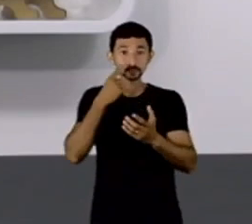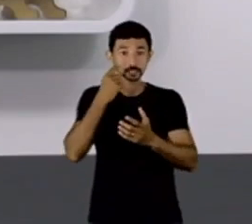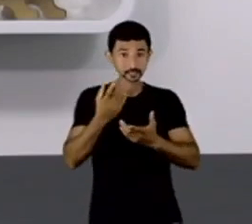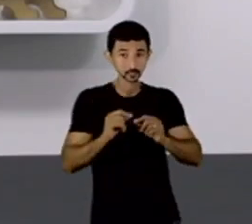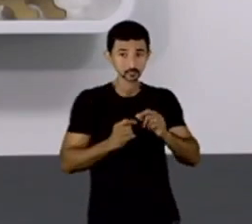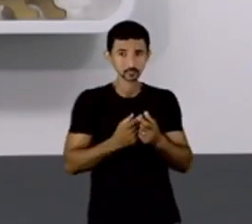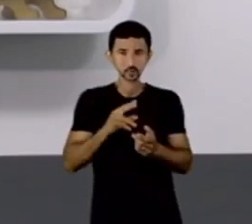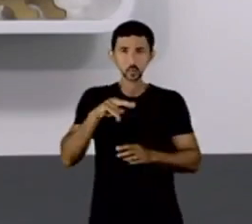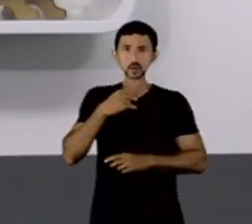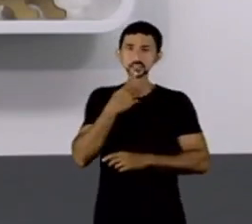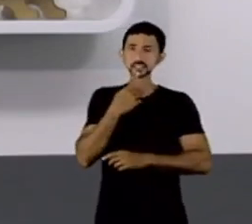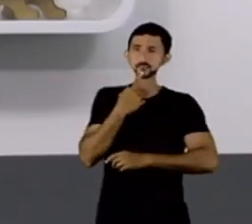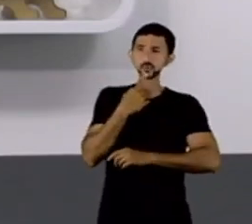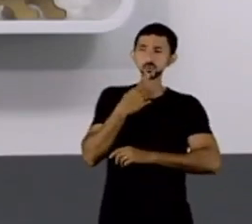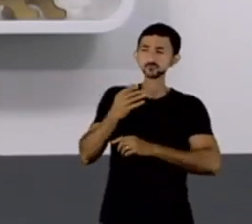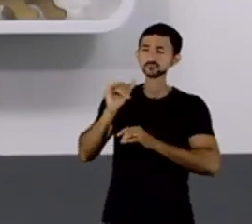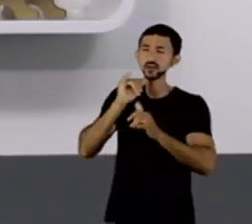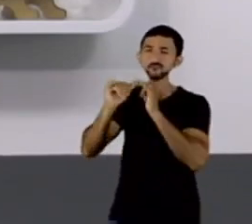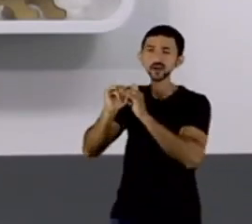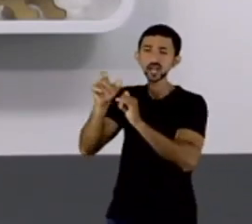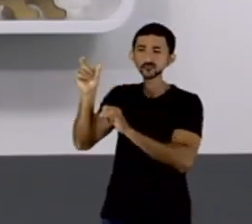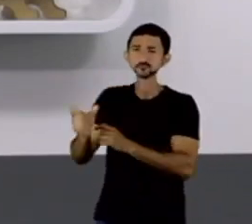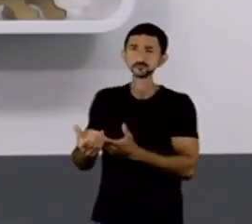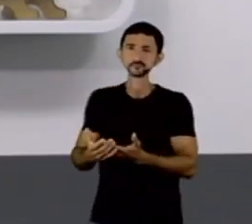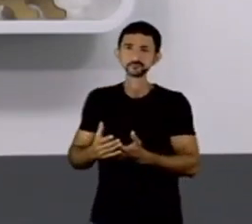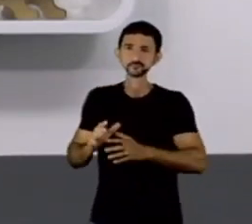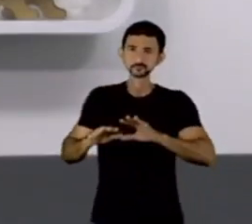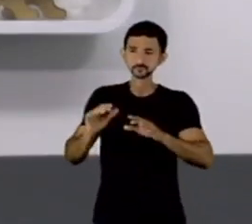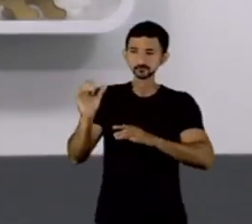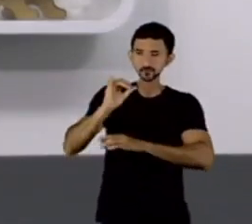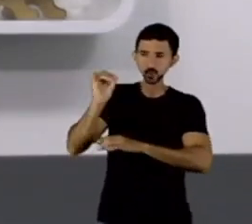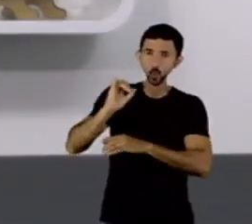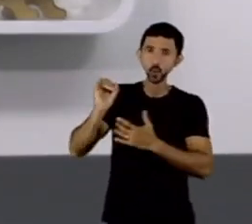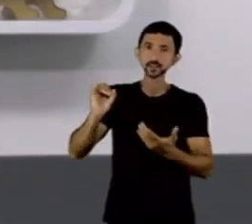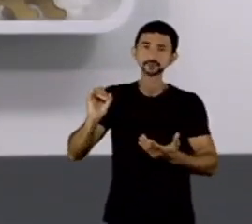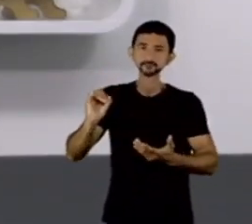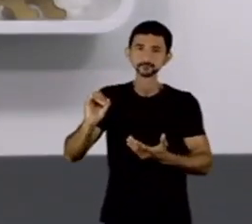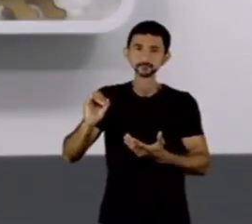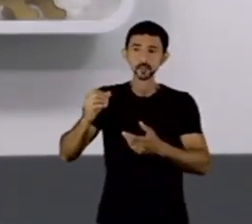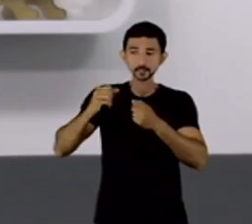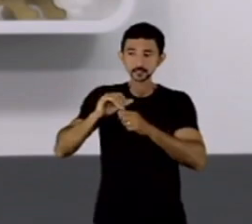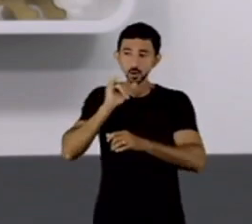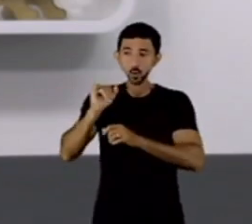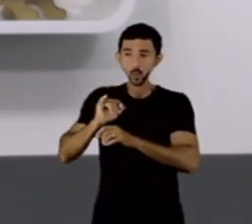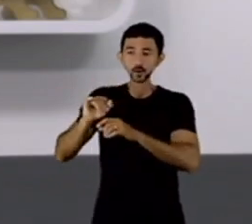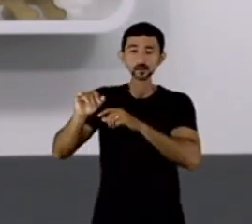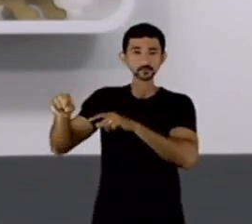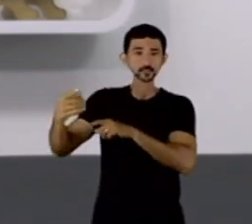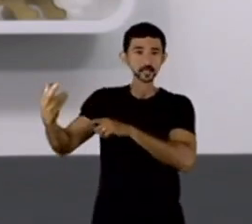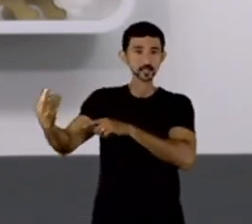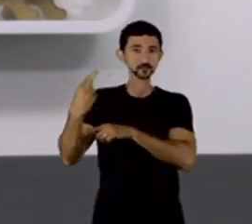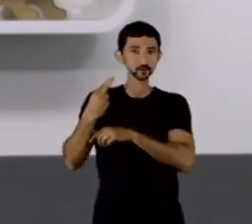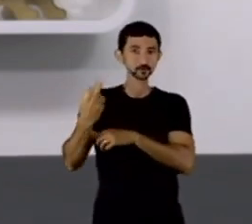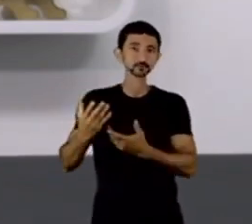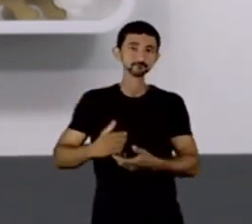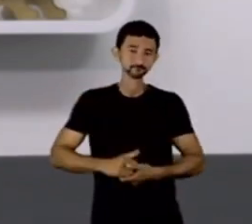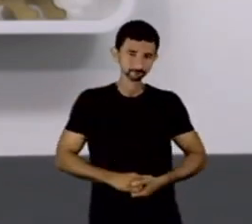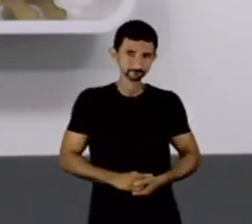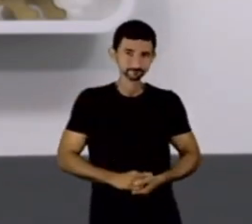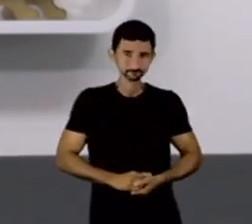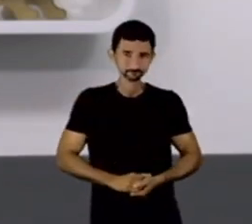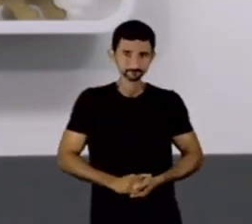Você nunca diz nada para ninguém, ainda que seja oi, sem que haja uma intenção por trás do seu